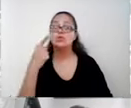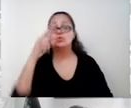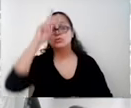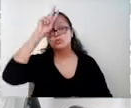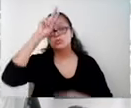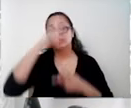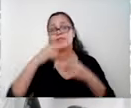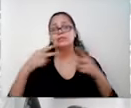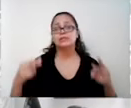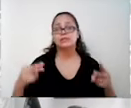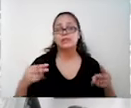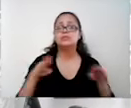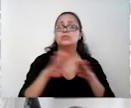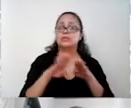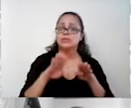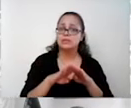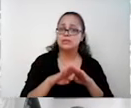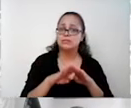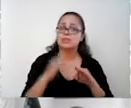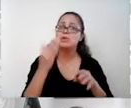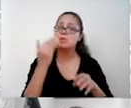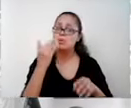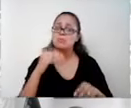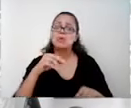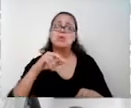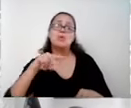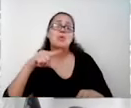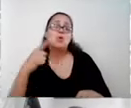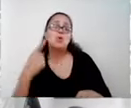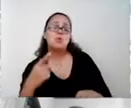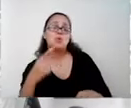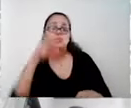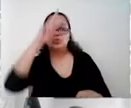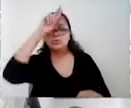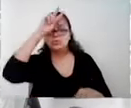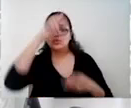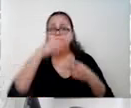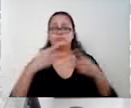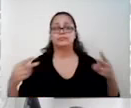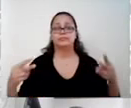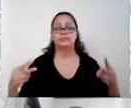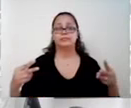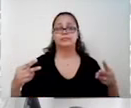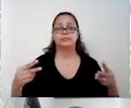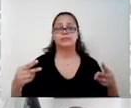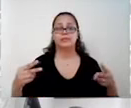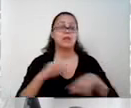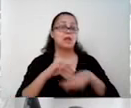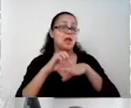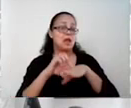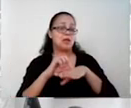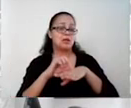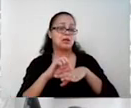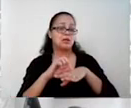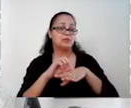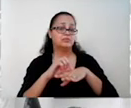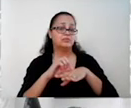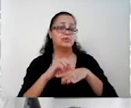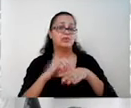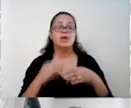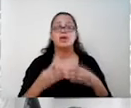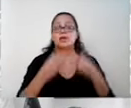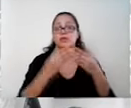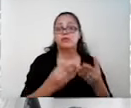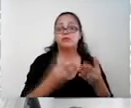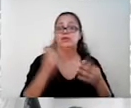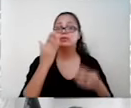insetos mesmo, sendo carnívoros. Com o surgimento das pteridófitas grandes, surgiu uma oferta de alimento na parte superior